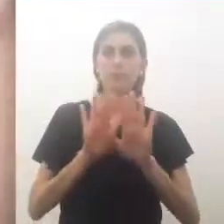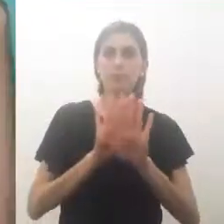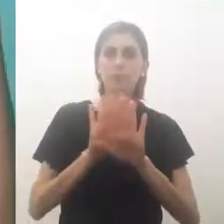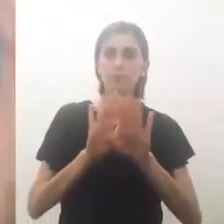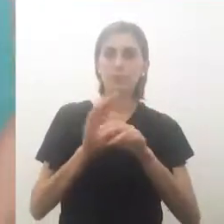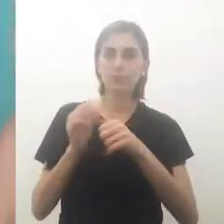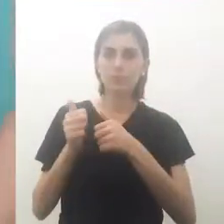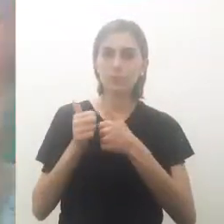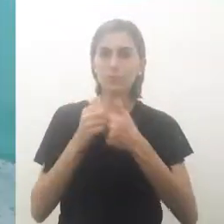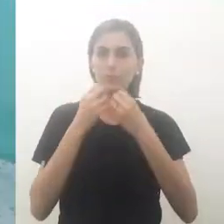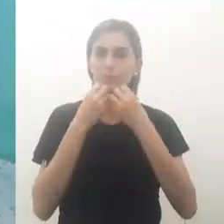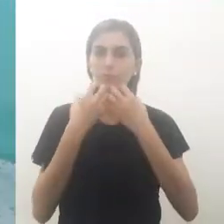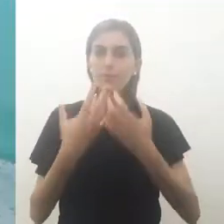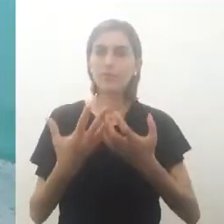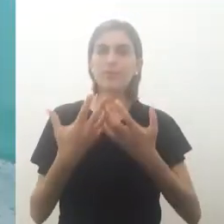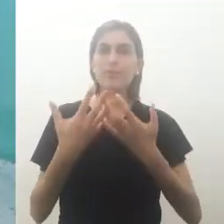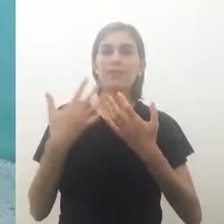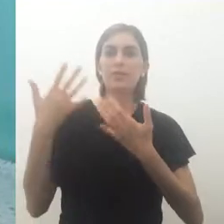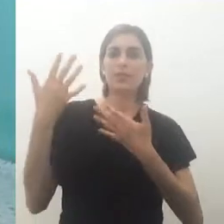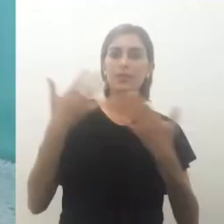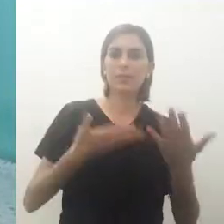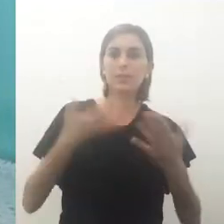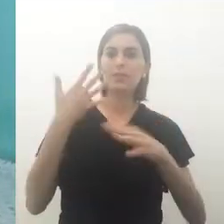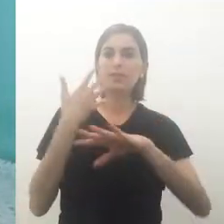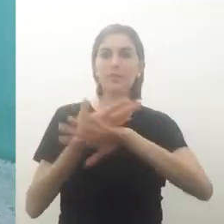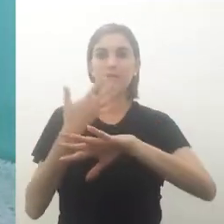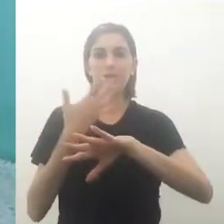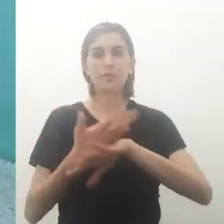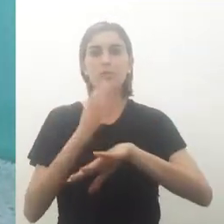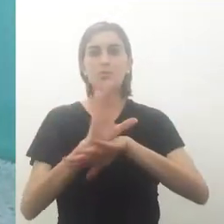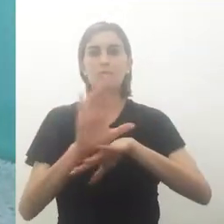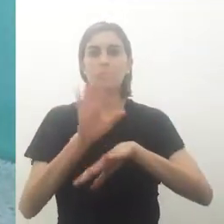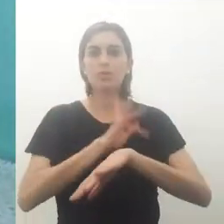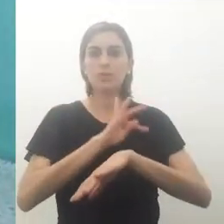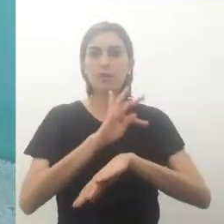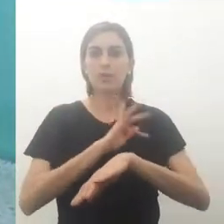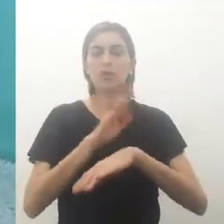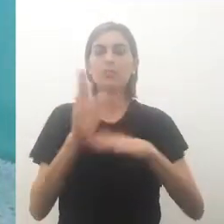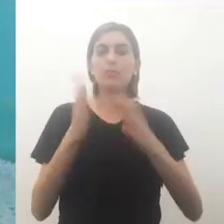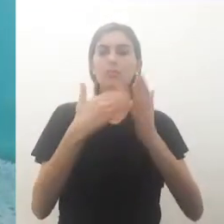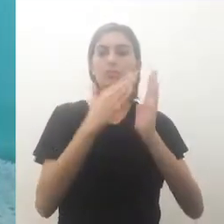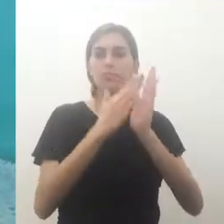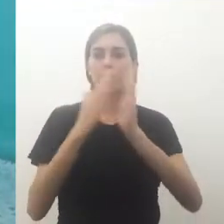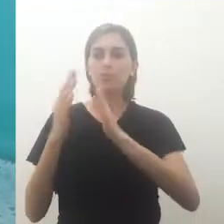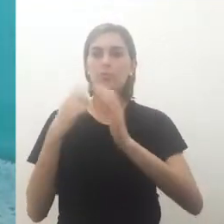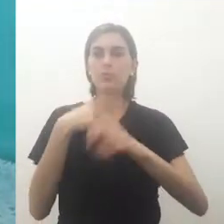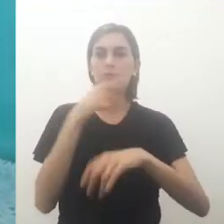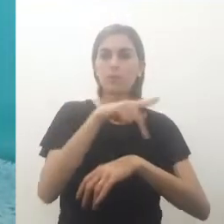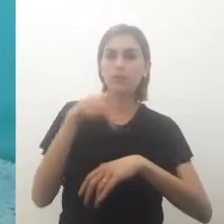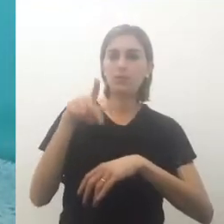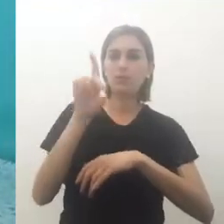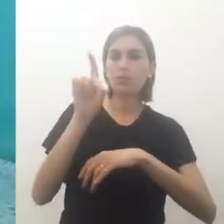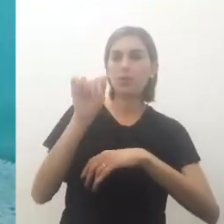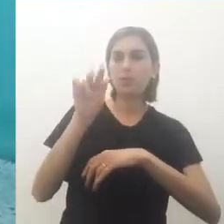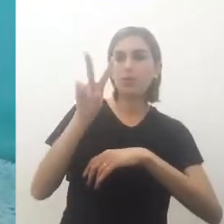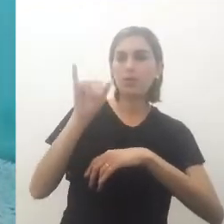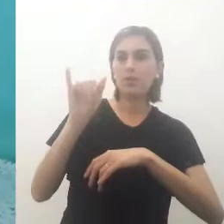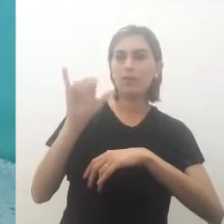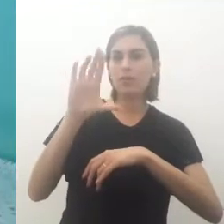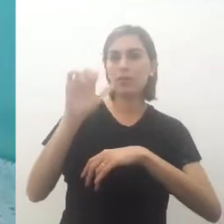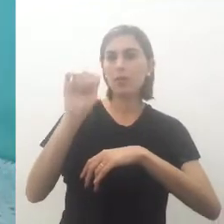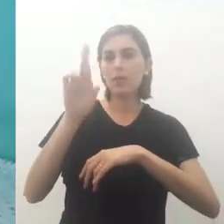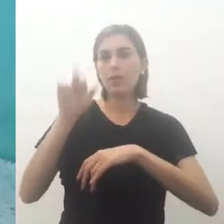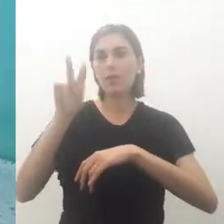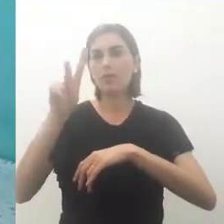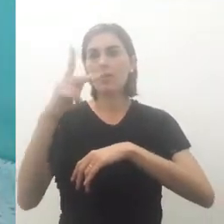pessoal, sejam bem-vindas e bem-vindos a mais uma disciplina do curso técnico em Biblioteconomia. Eu, professor Davi Carvalho, estarei junto com vocês